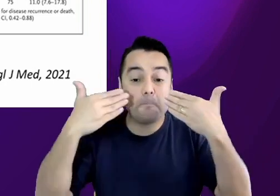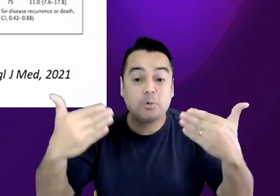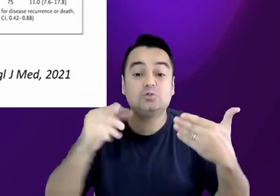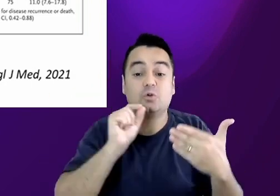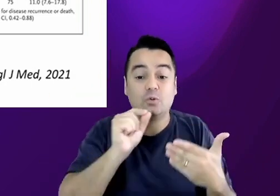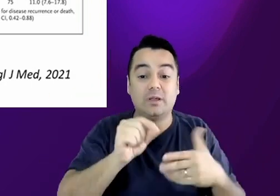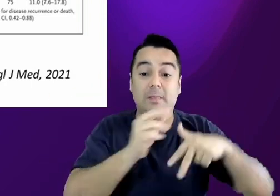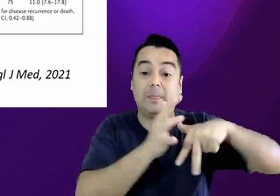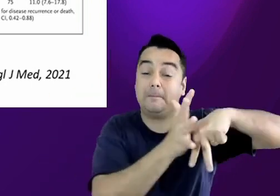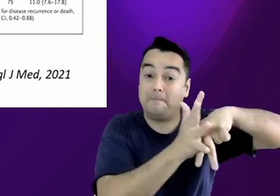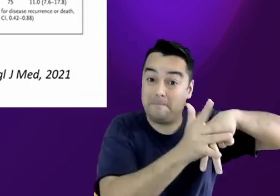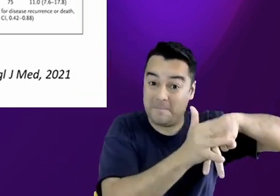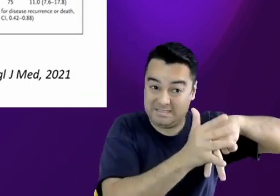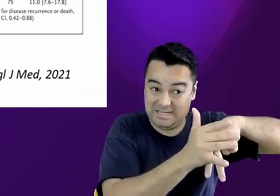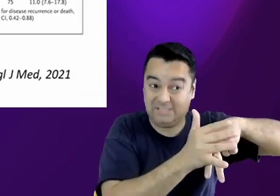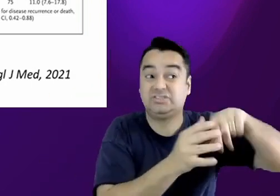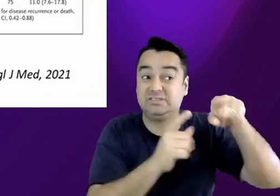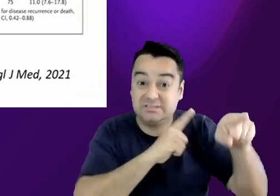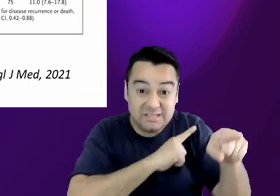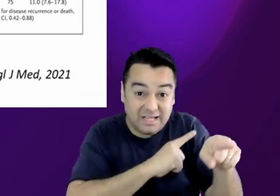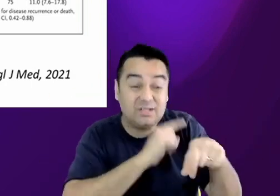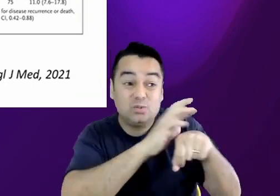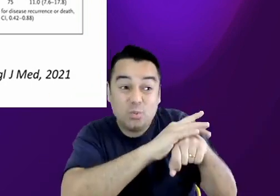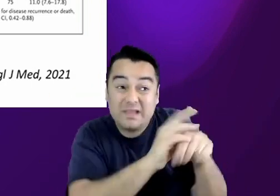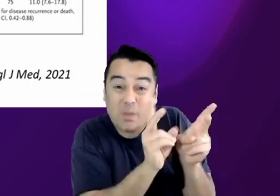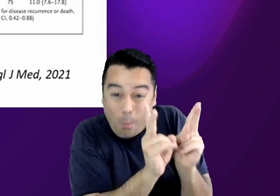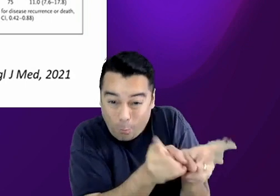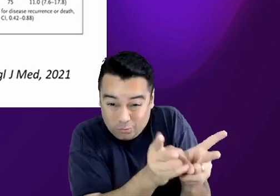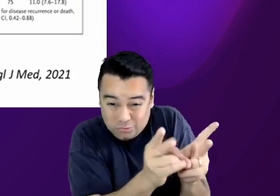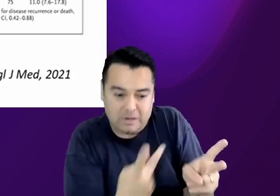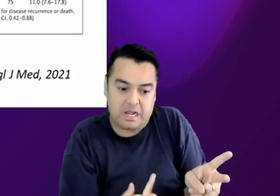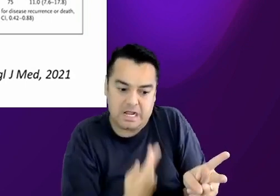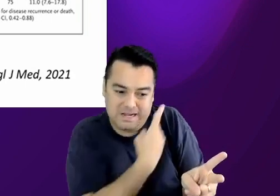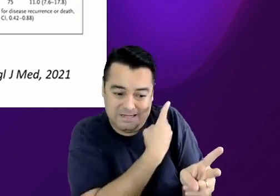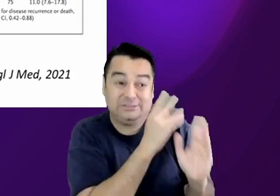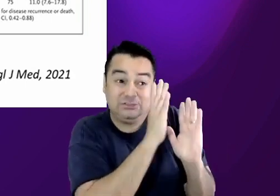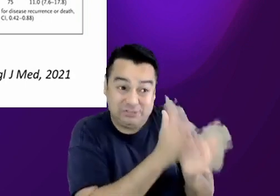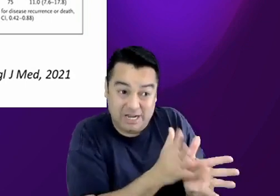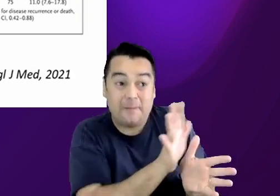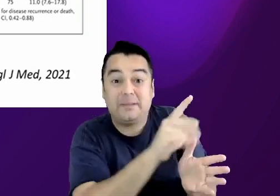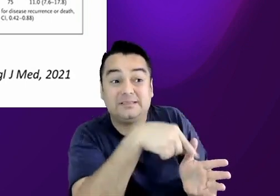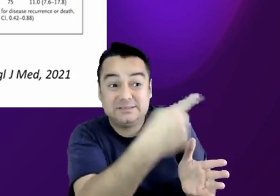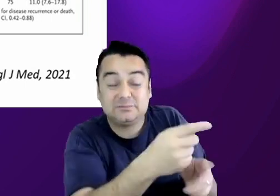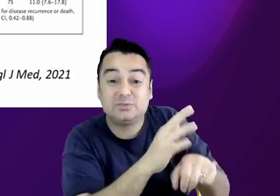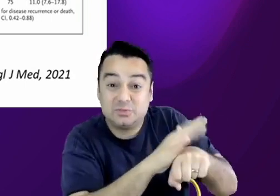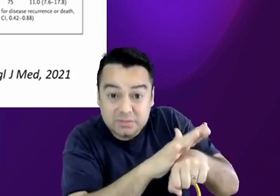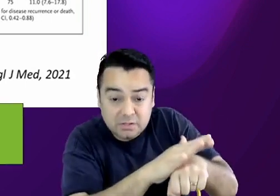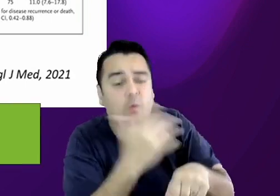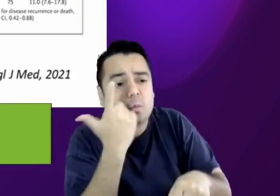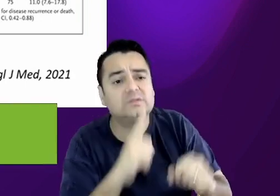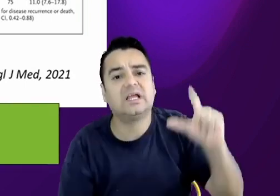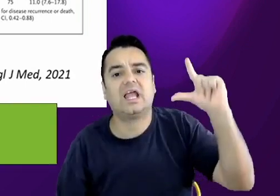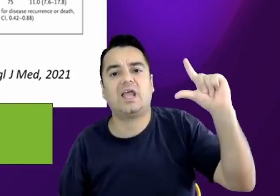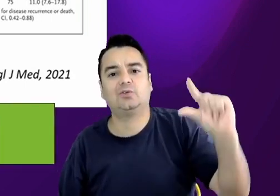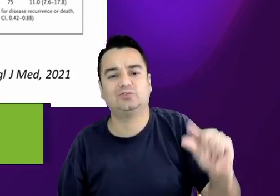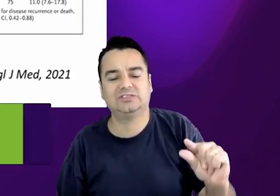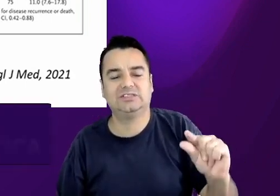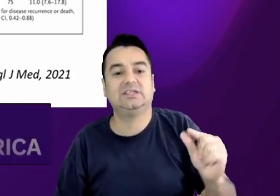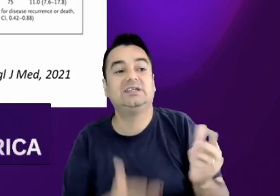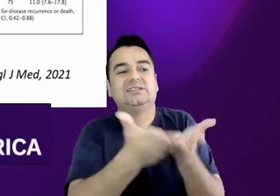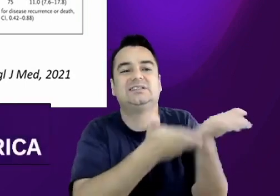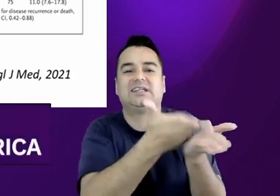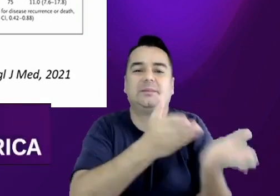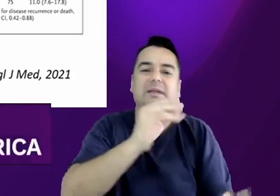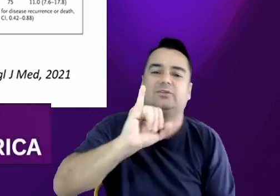doença residual após CROSS tiveram uma redução importante da